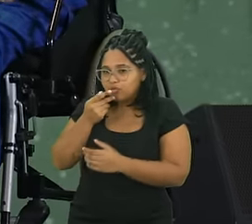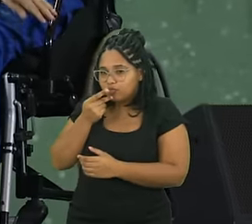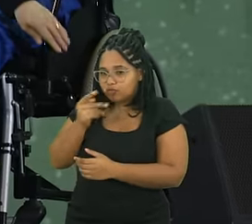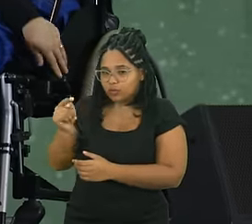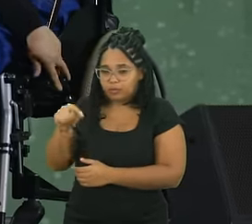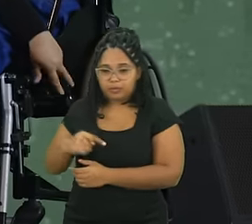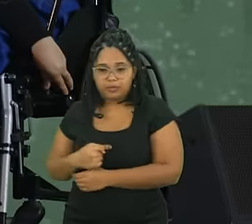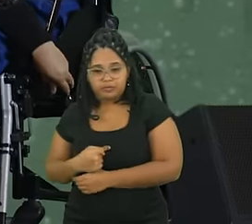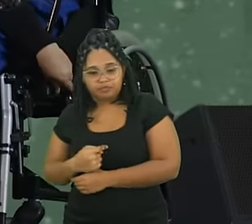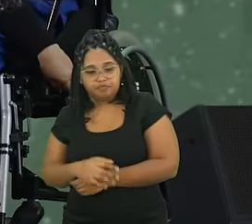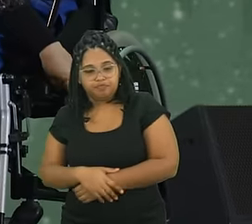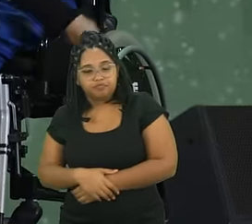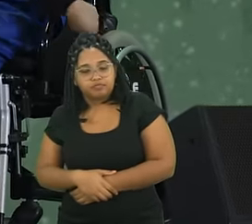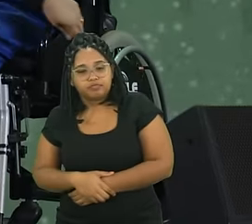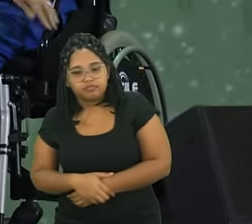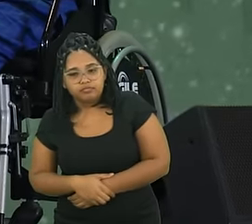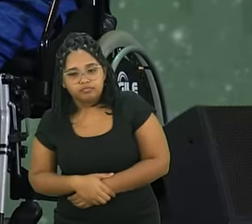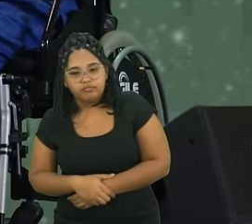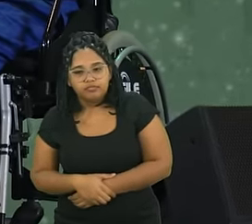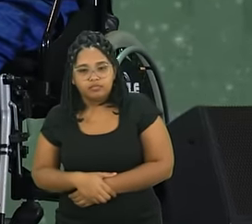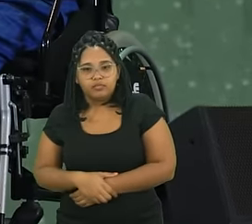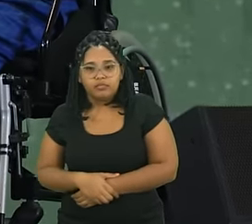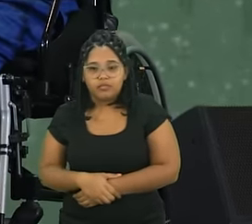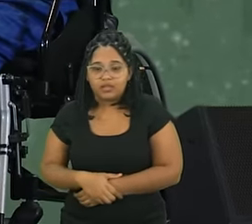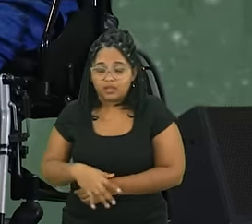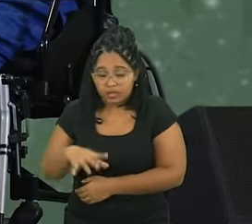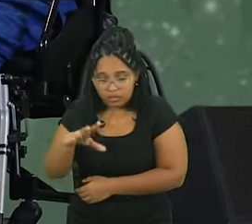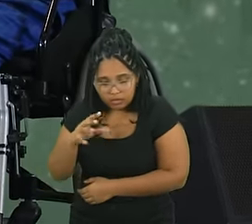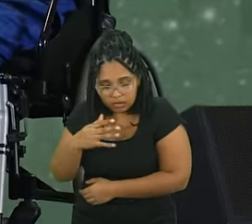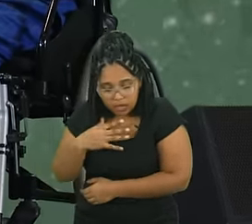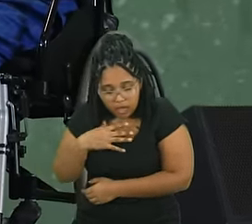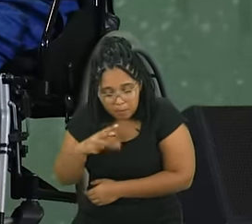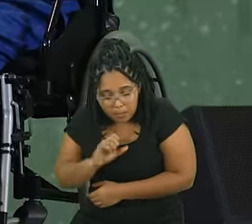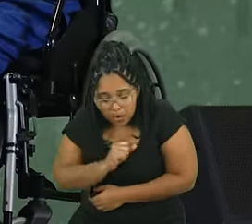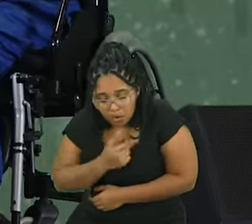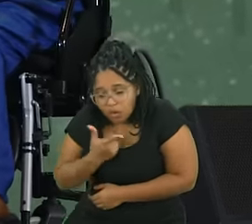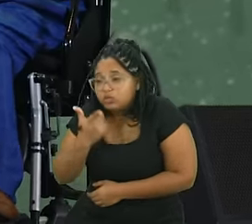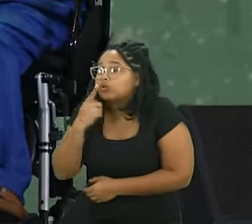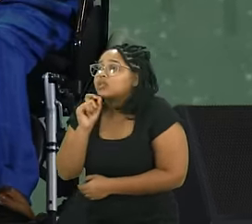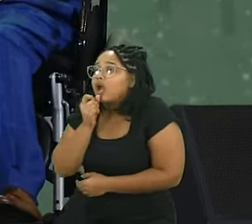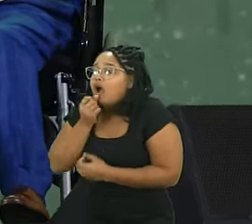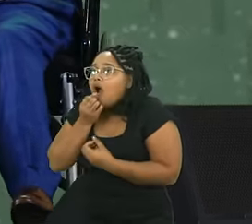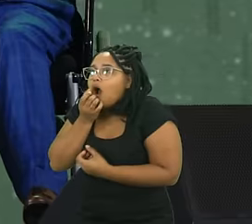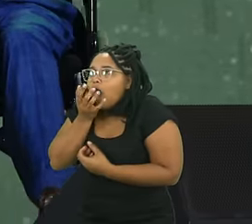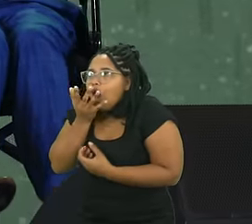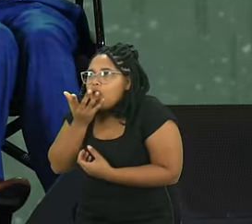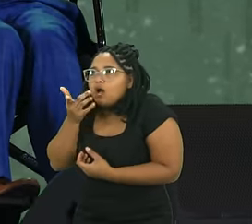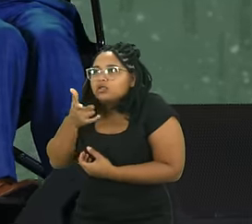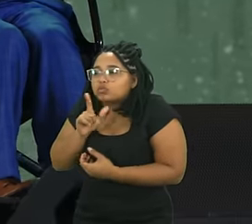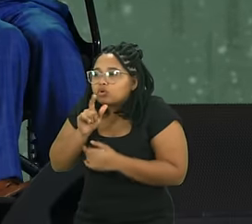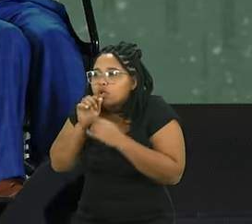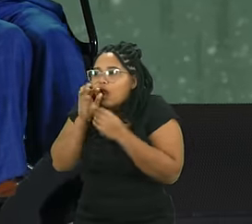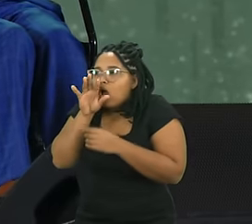Ele disse para mim: amor, eu não estou conseguindo falar. Eu não estou conseguindo articular as